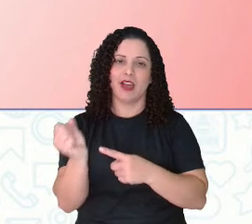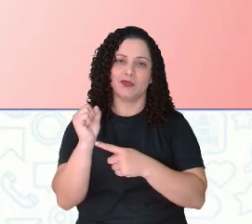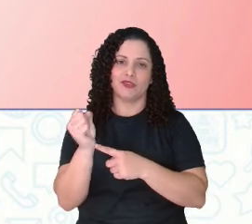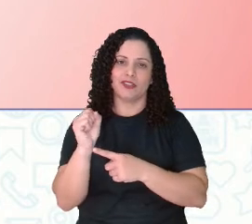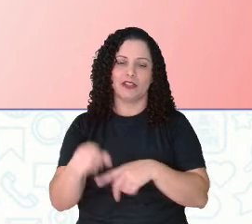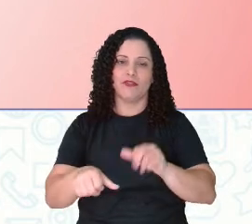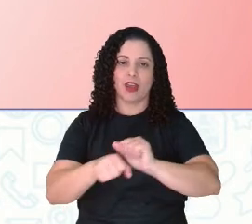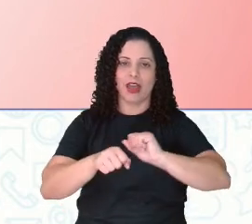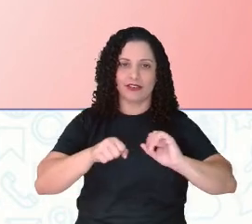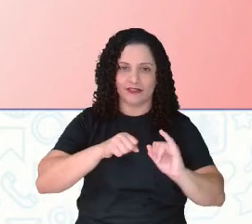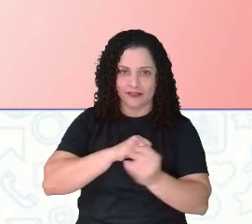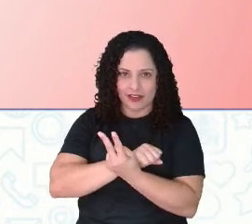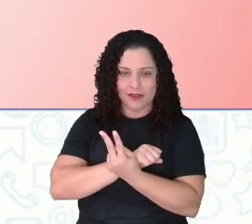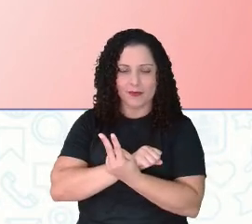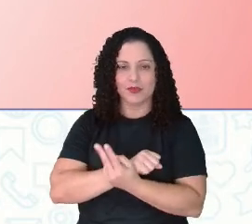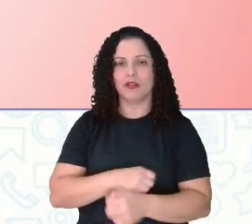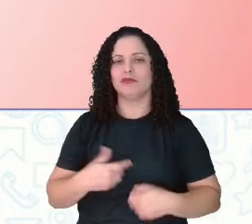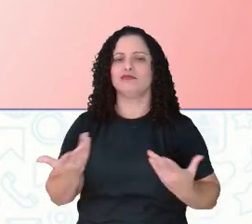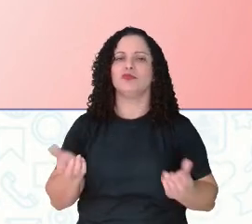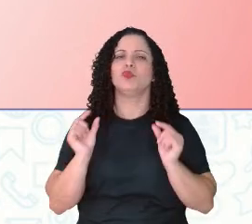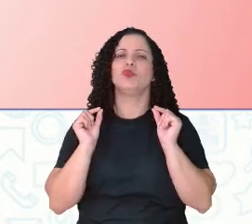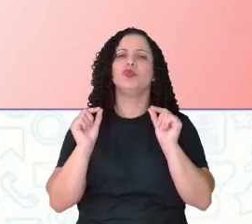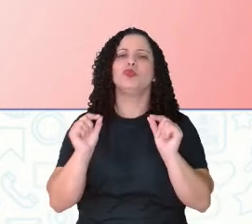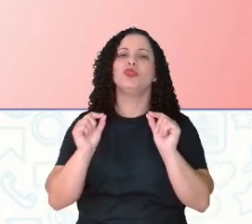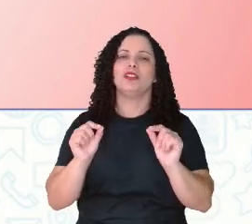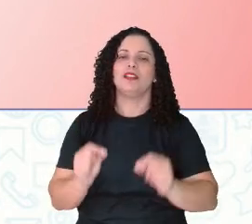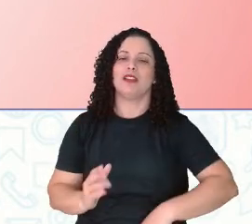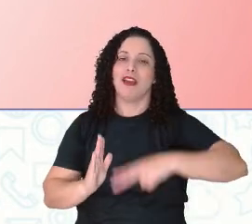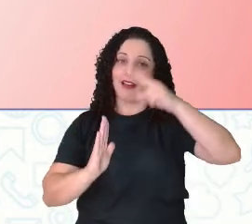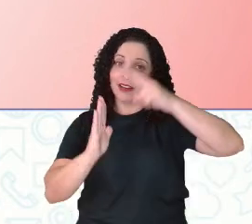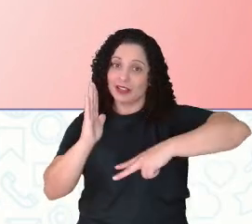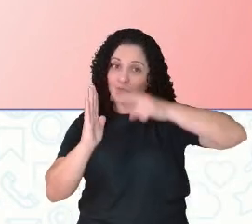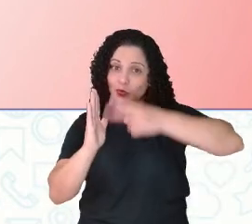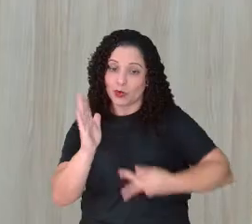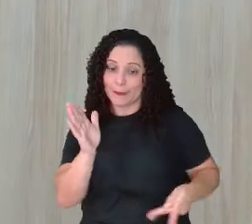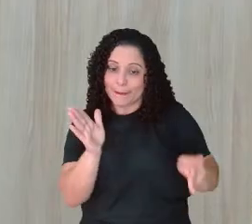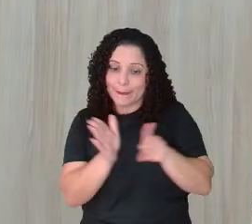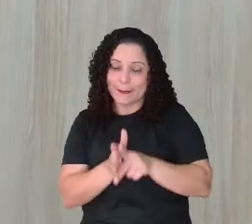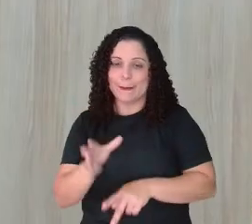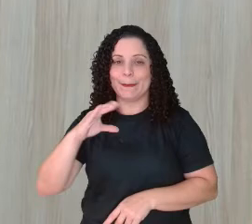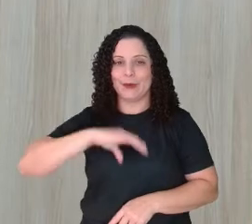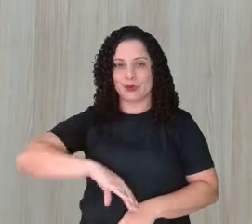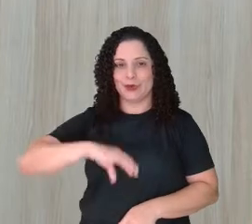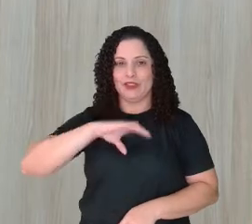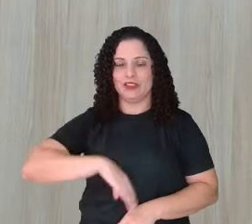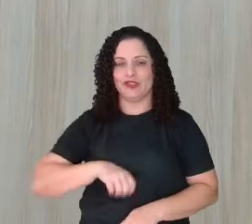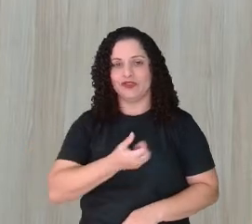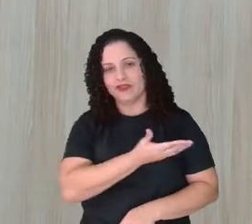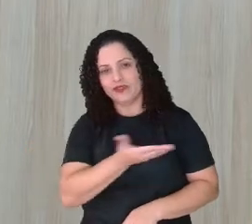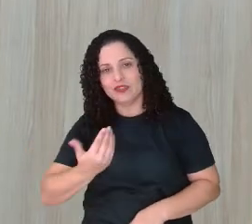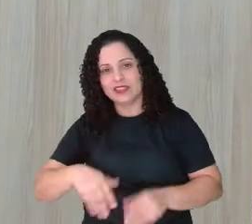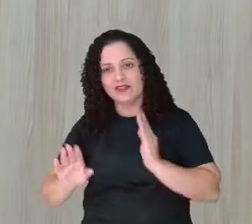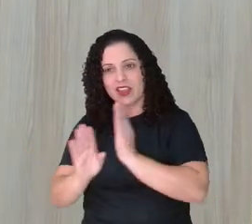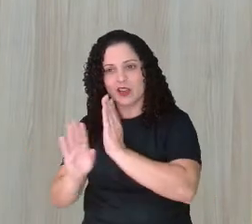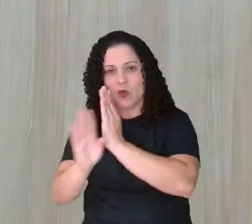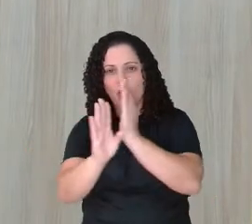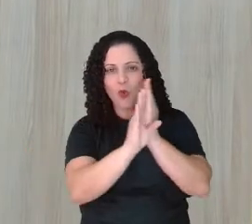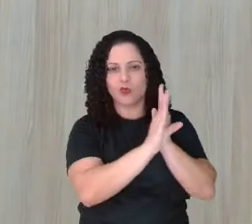advérbio. Leitura não se ensina. Leitura é um eixo da língua portuguesa e você vai encontrando o seu